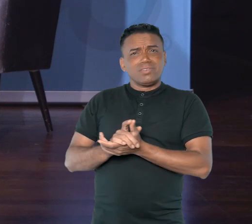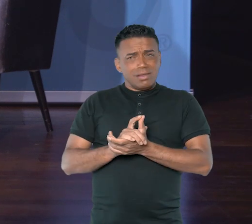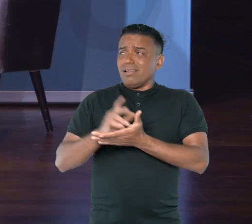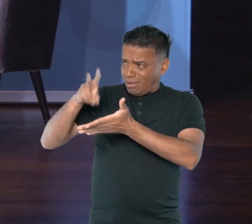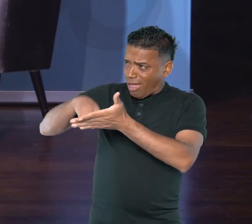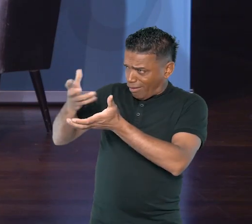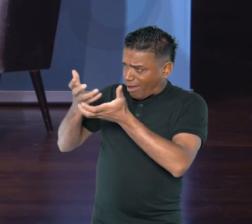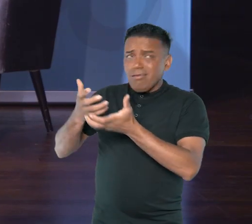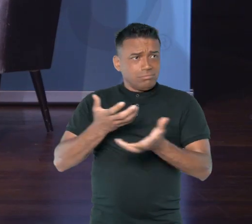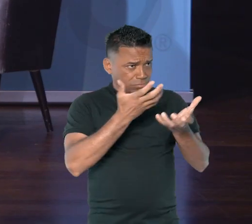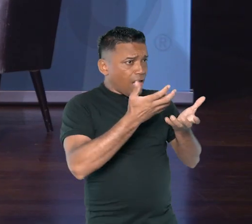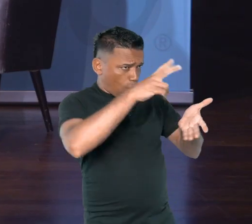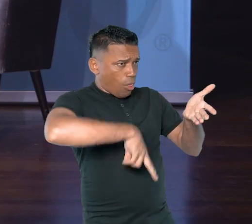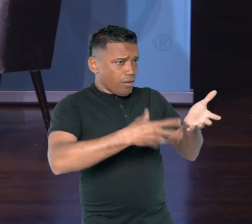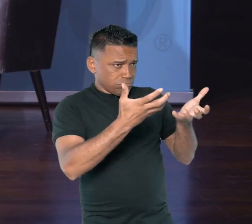que eu leia?